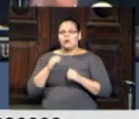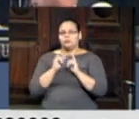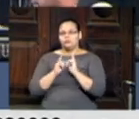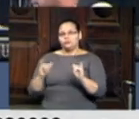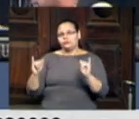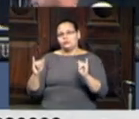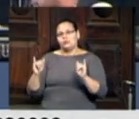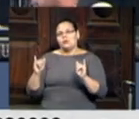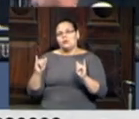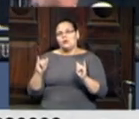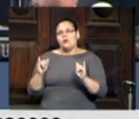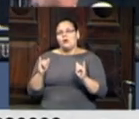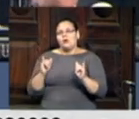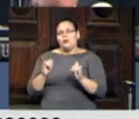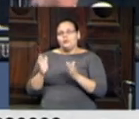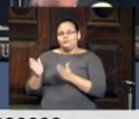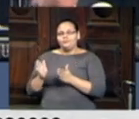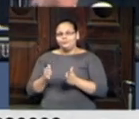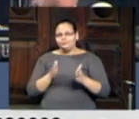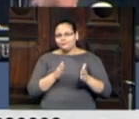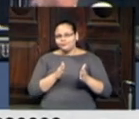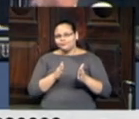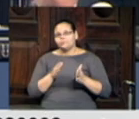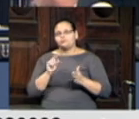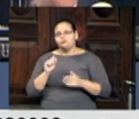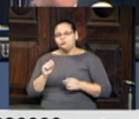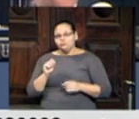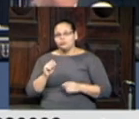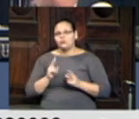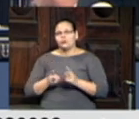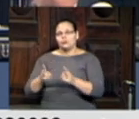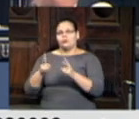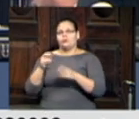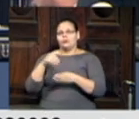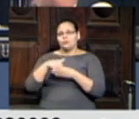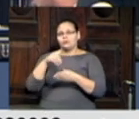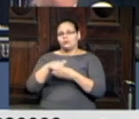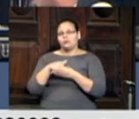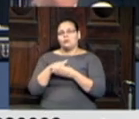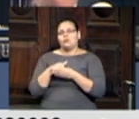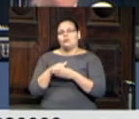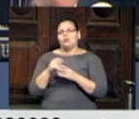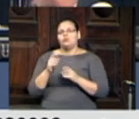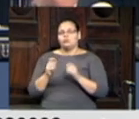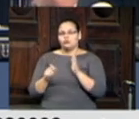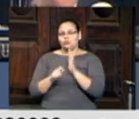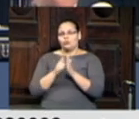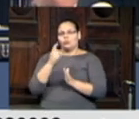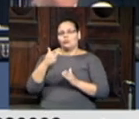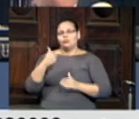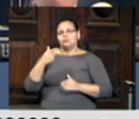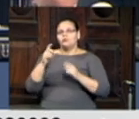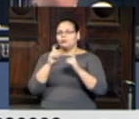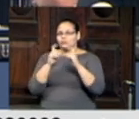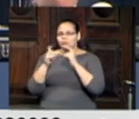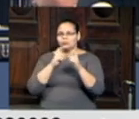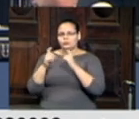Anuncio em tramitação ordinária, em continuação da votação, em segunda discussão, projeto de